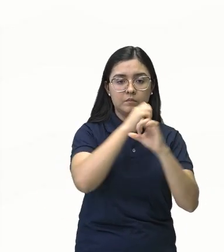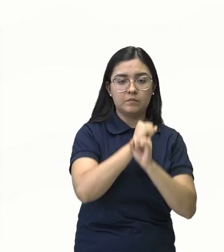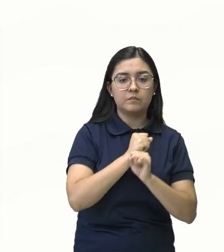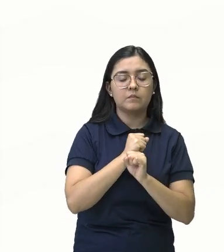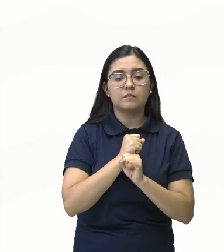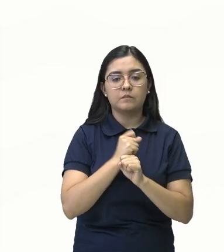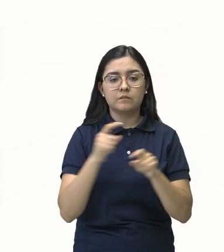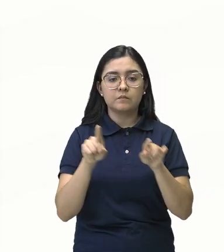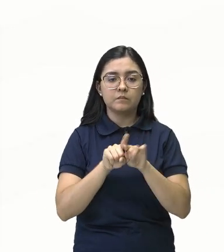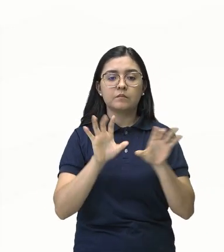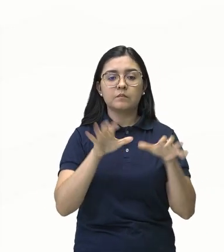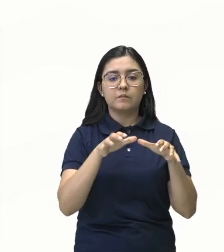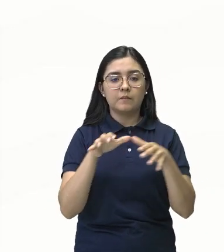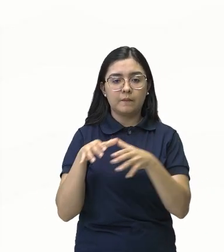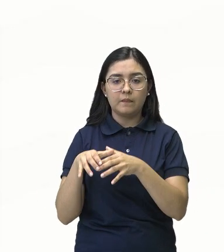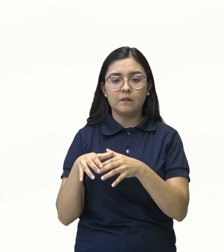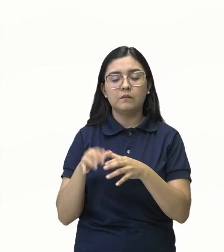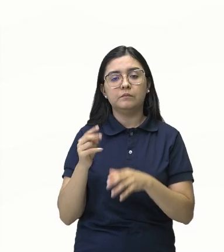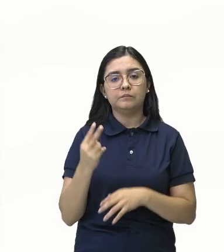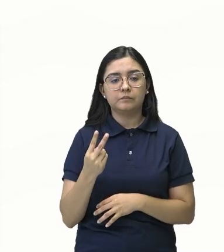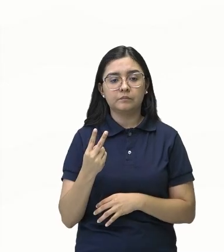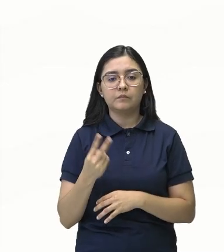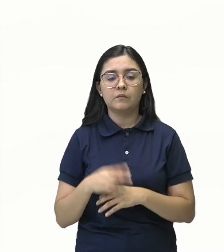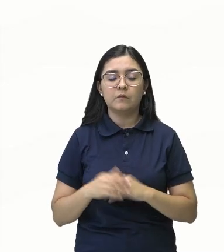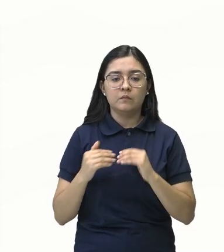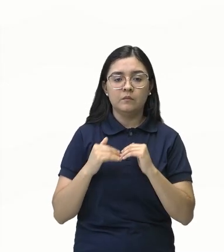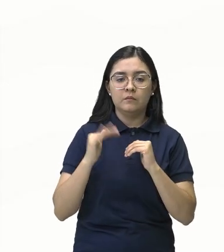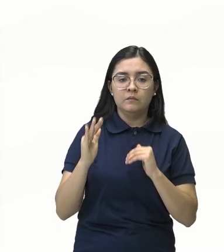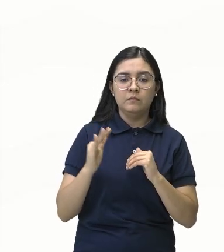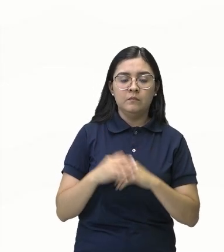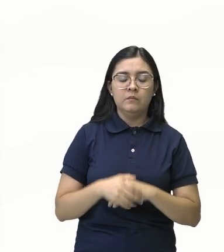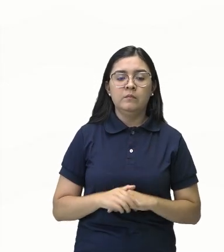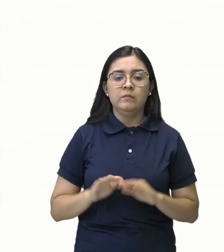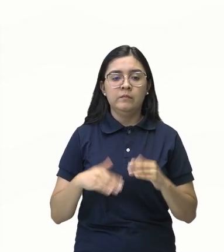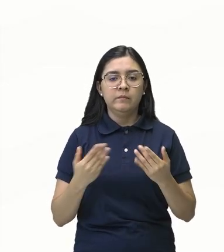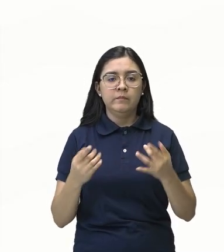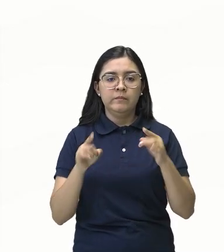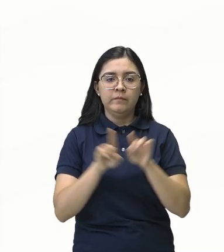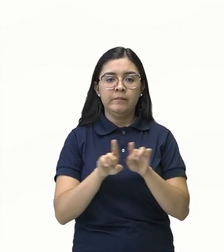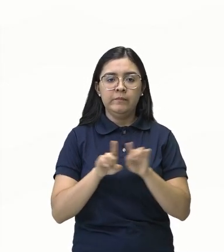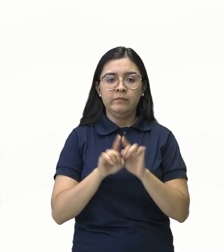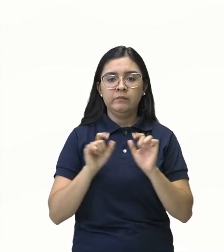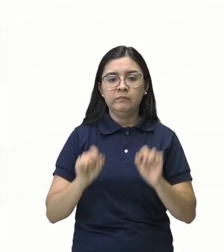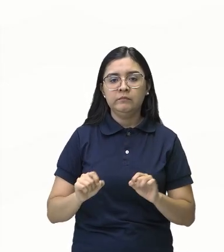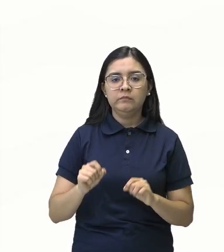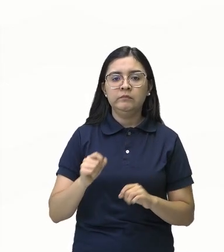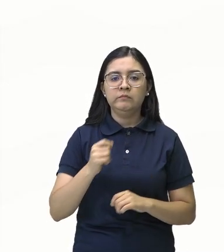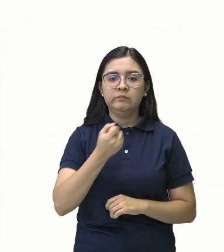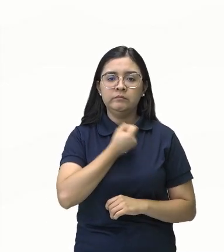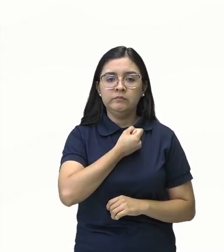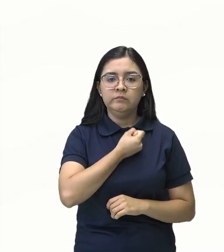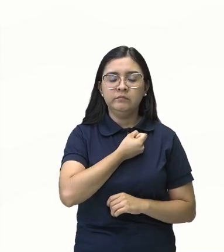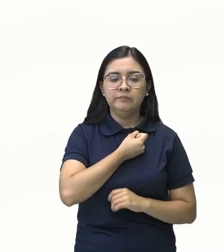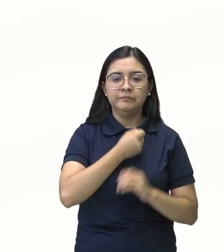as categorias em 2 ou mais dimensões. Então, também temos os nossos